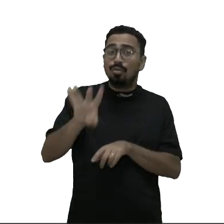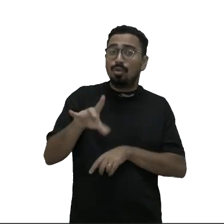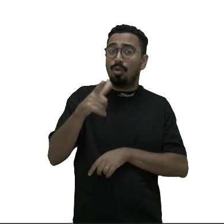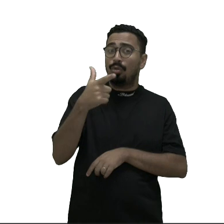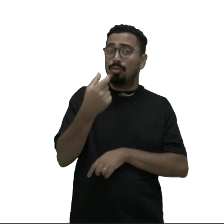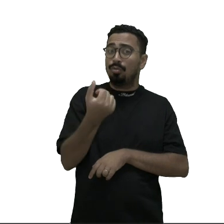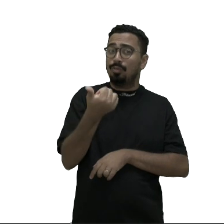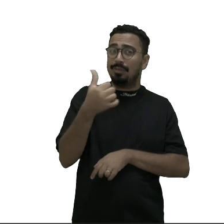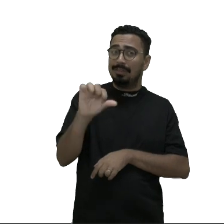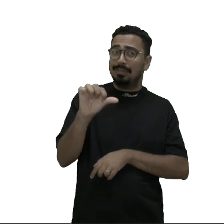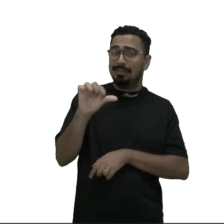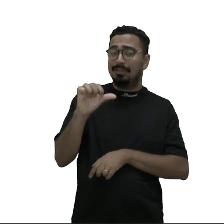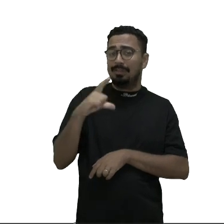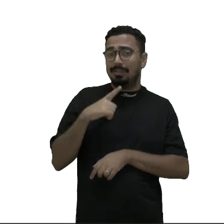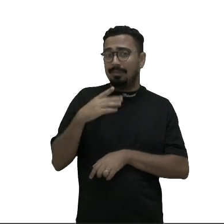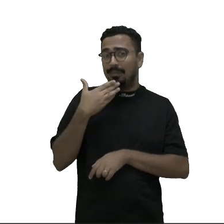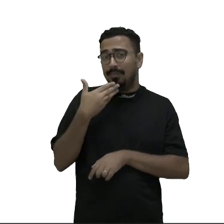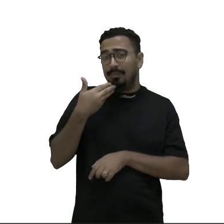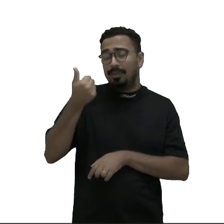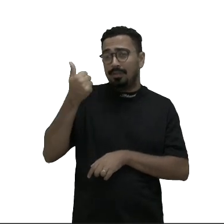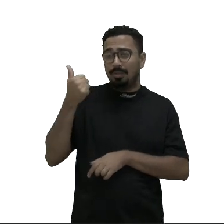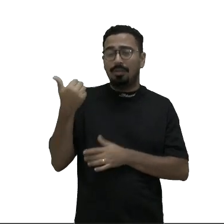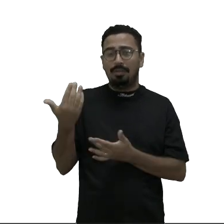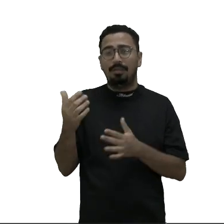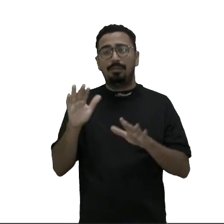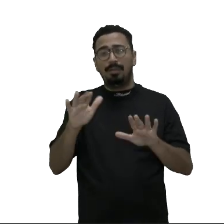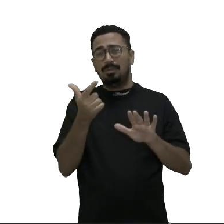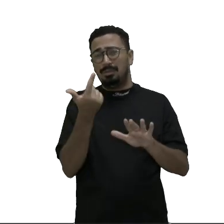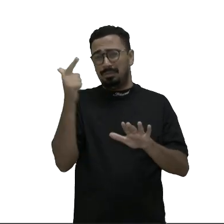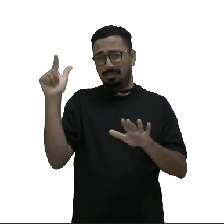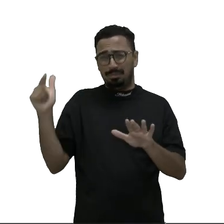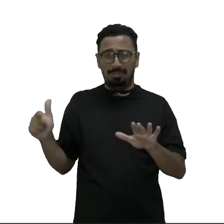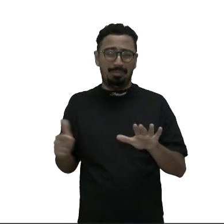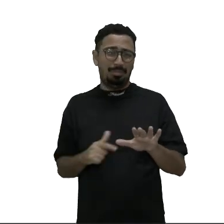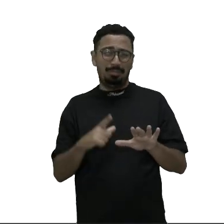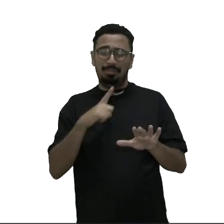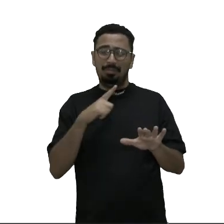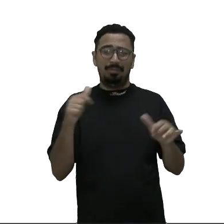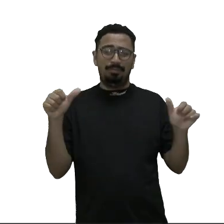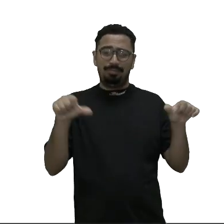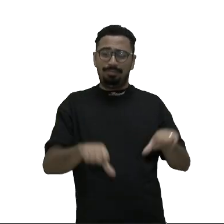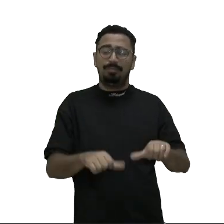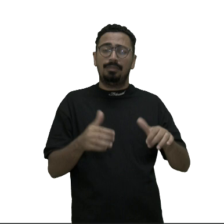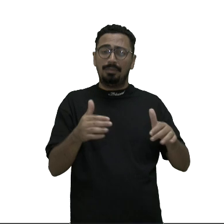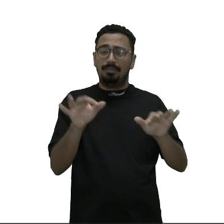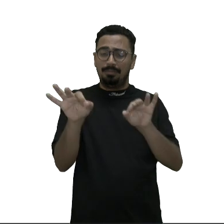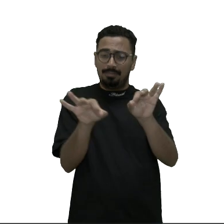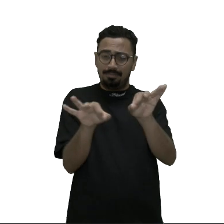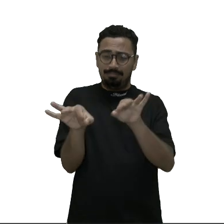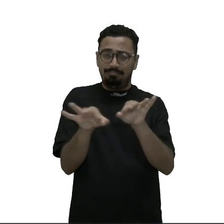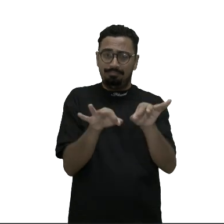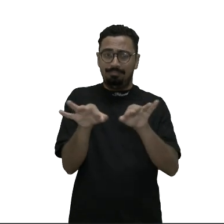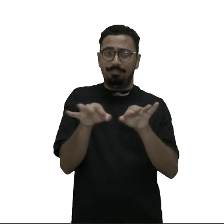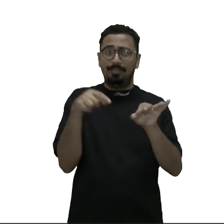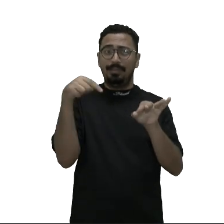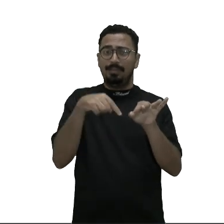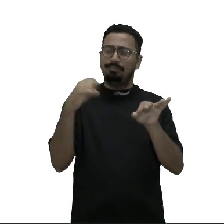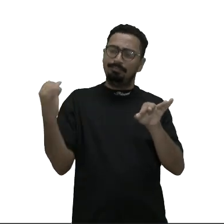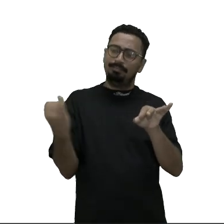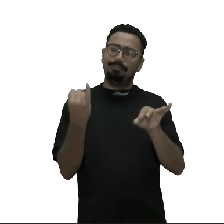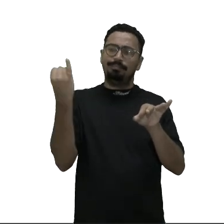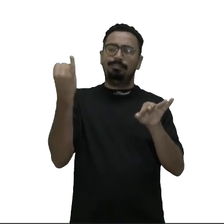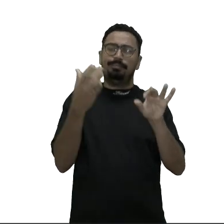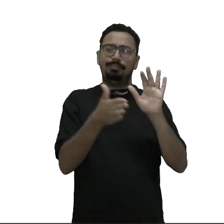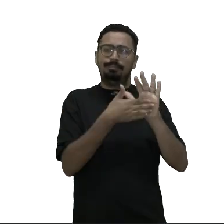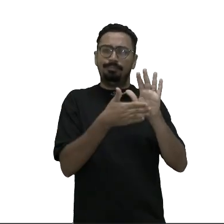foi menos pior. Então, eu quero deixar muito evidente essa questão do planejamento, que é uma pauta